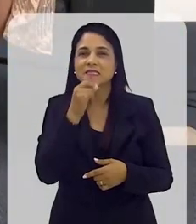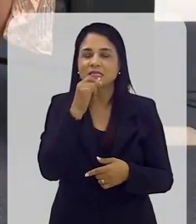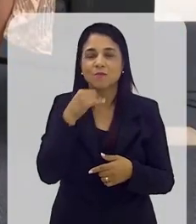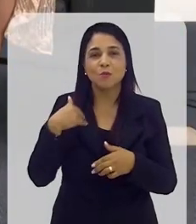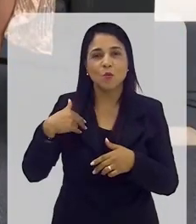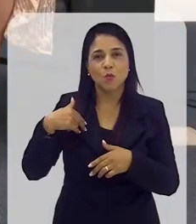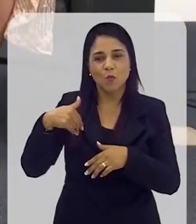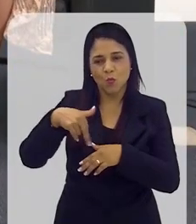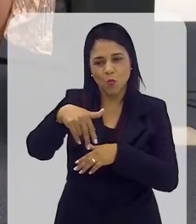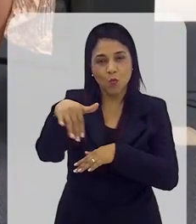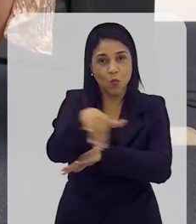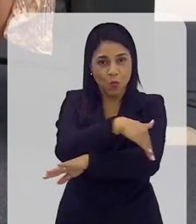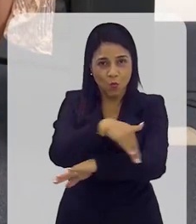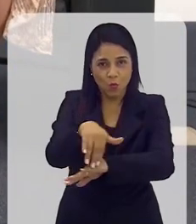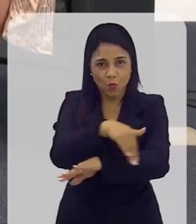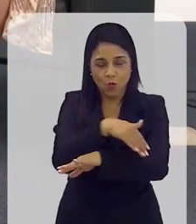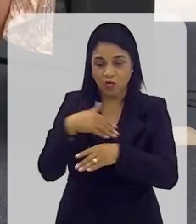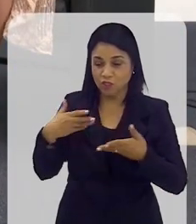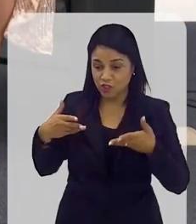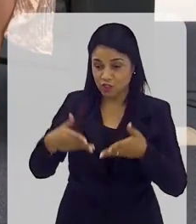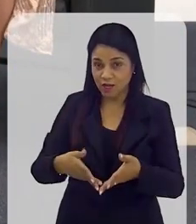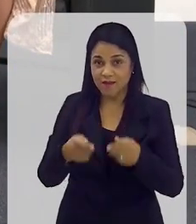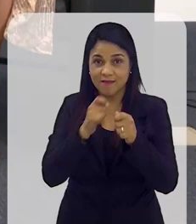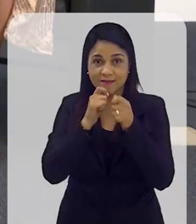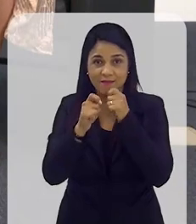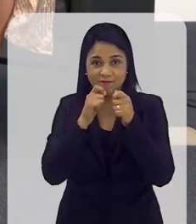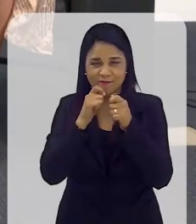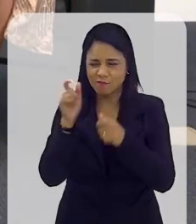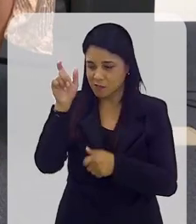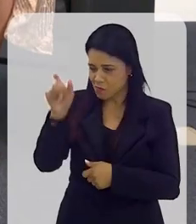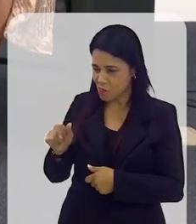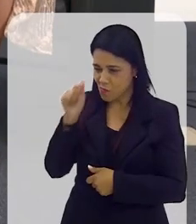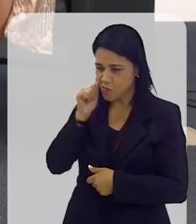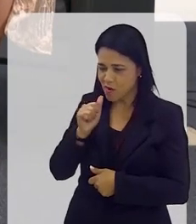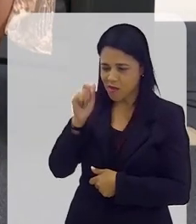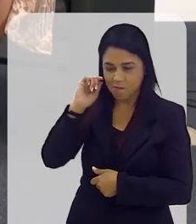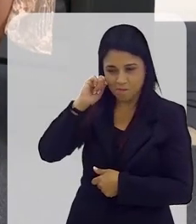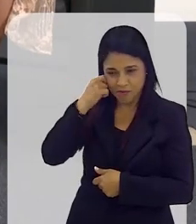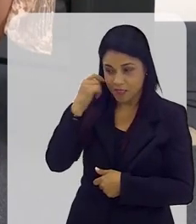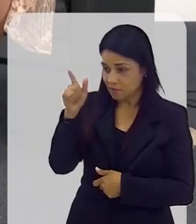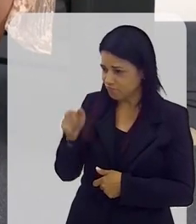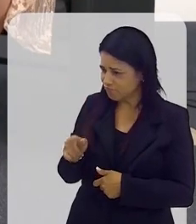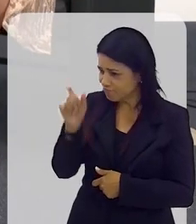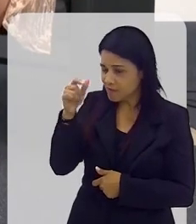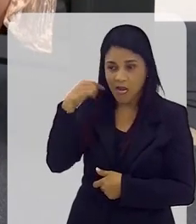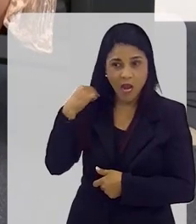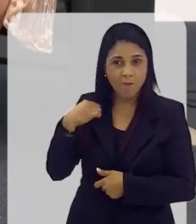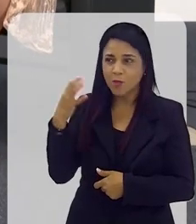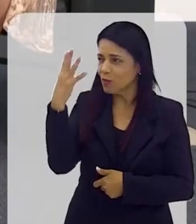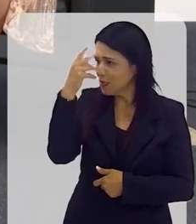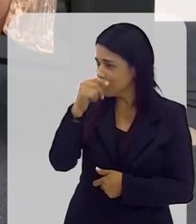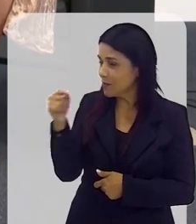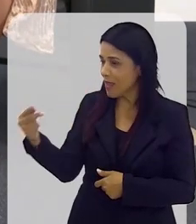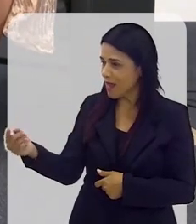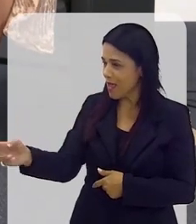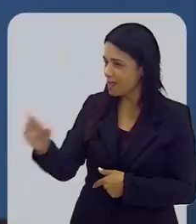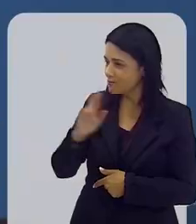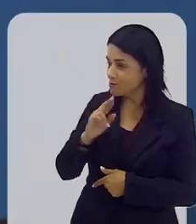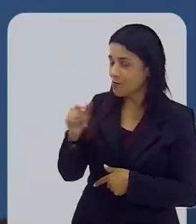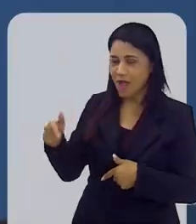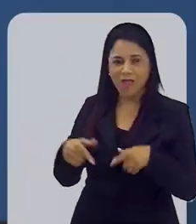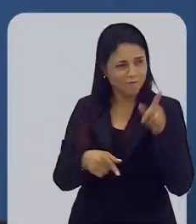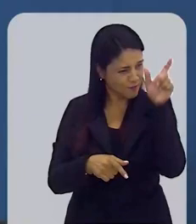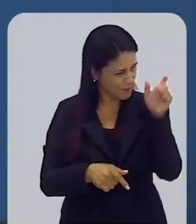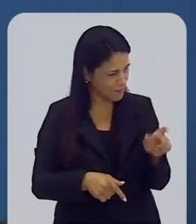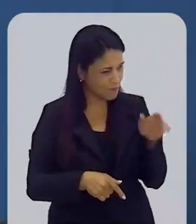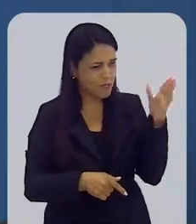exemplo, quando eu passo na rua, agora mesmo, chegando aqui para dar entrevista, passou uma mulher preta e falou assim, nossa, cabelo bonito. Eu falei, nossa, você também tá linda. Então, assim, a gente